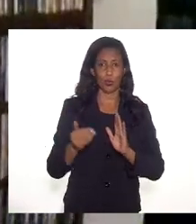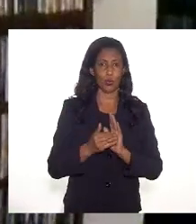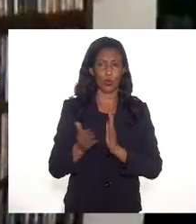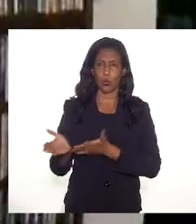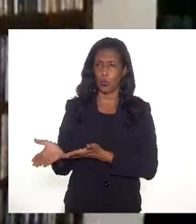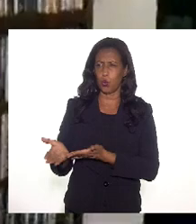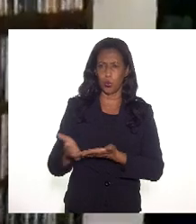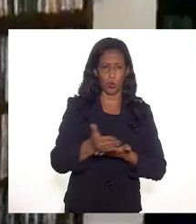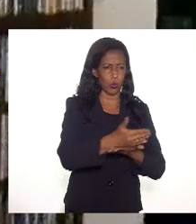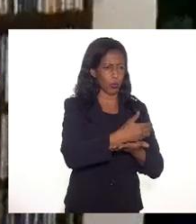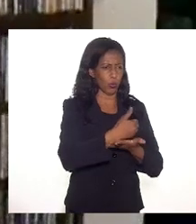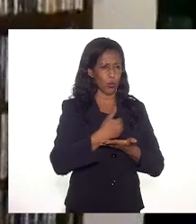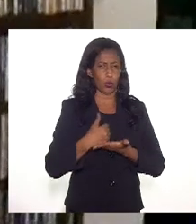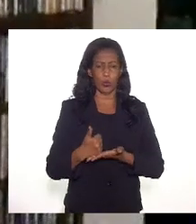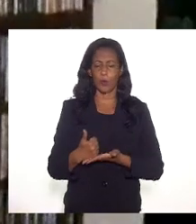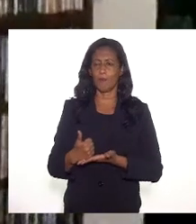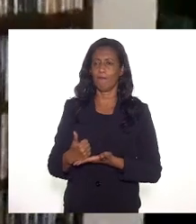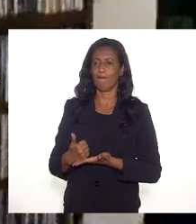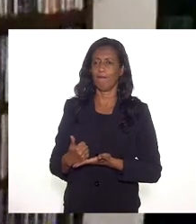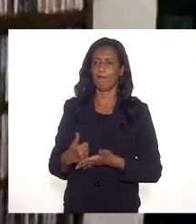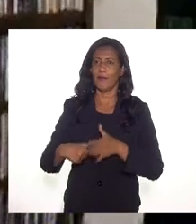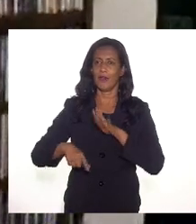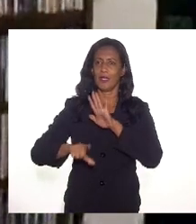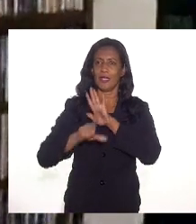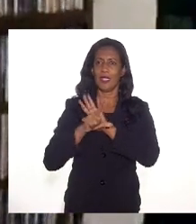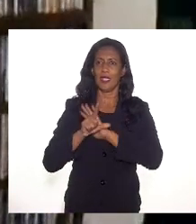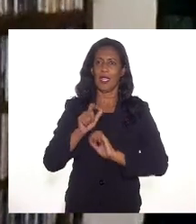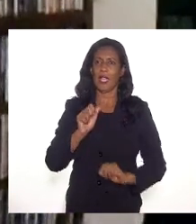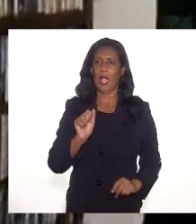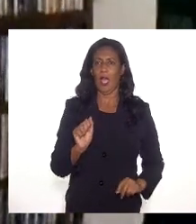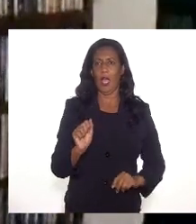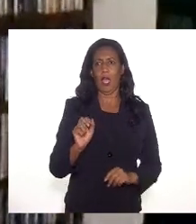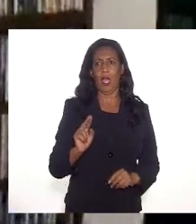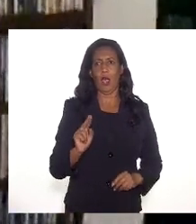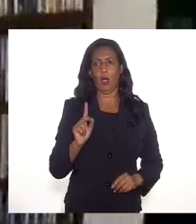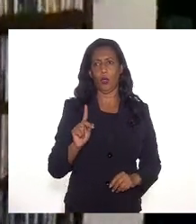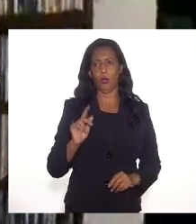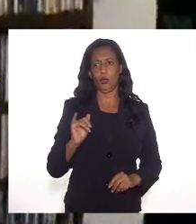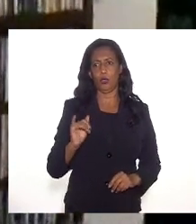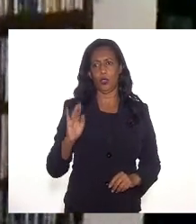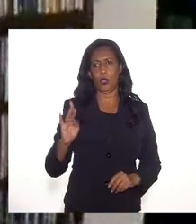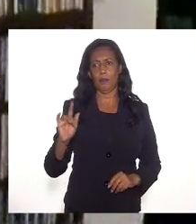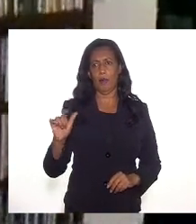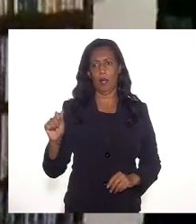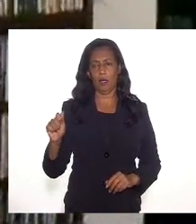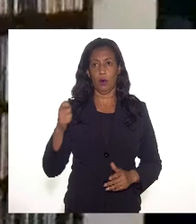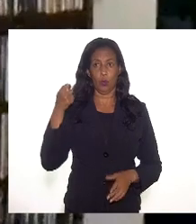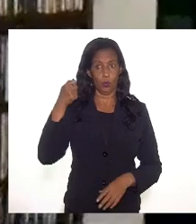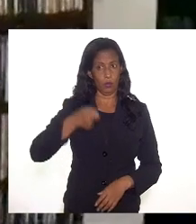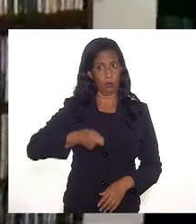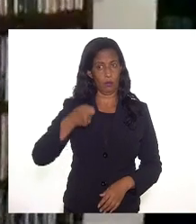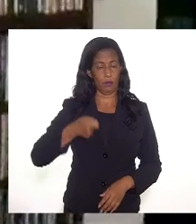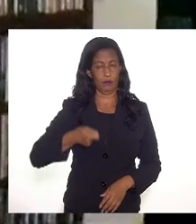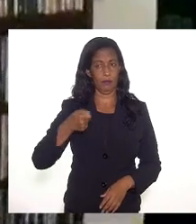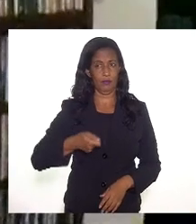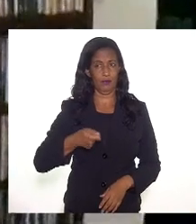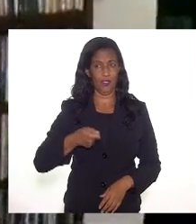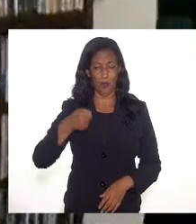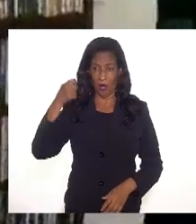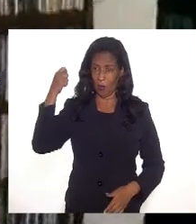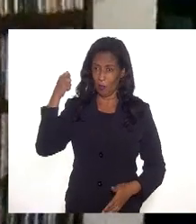recursos remanescentes da lei Aldir Blanc o tribunal foi